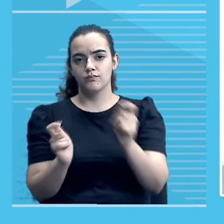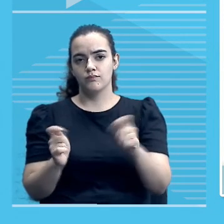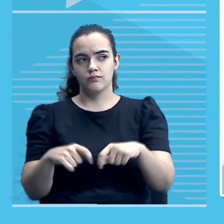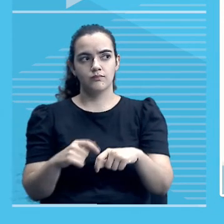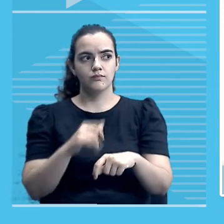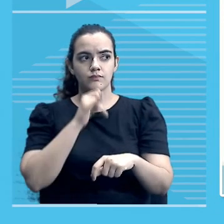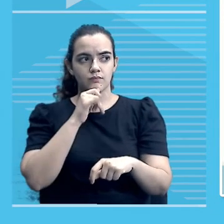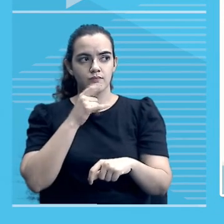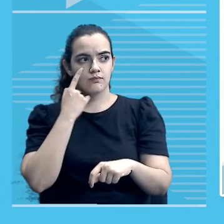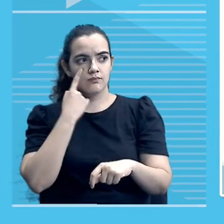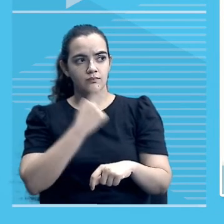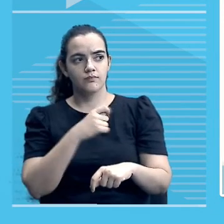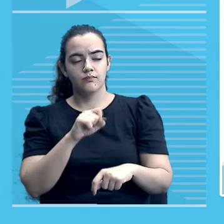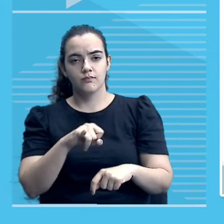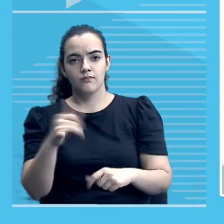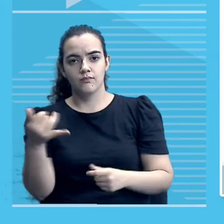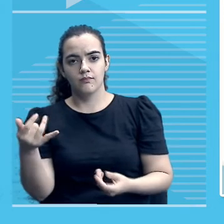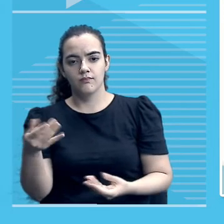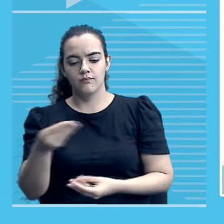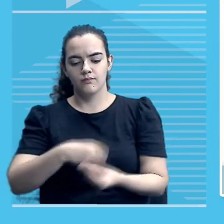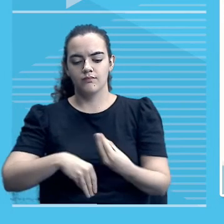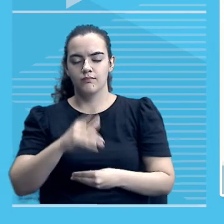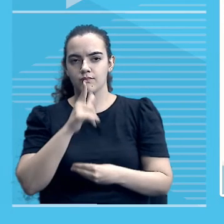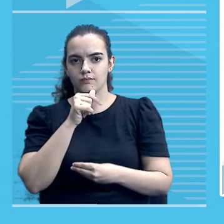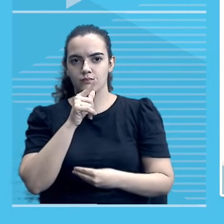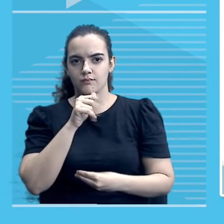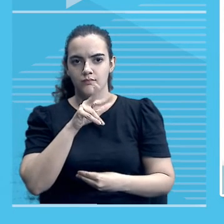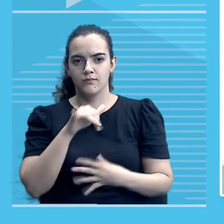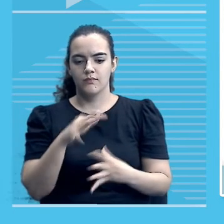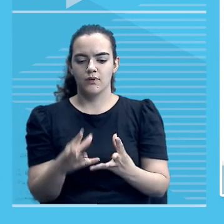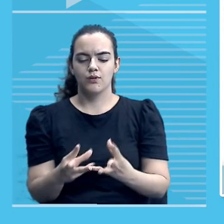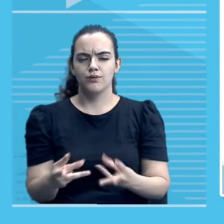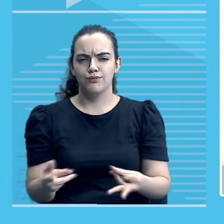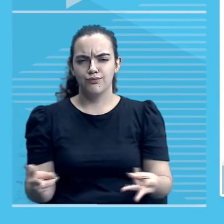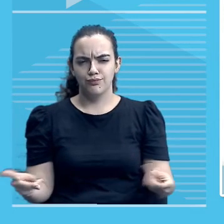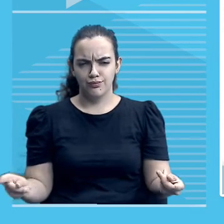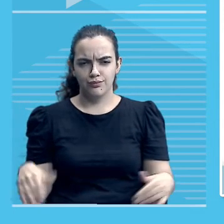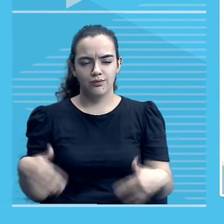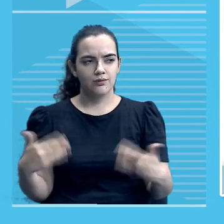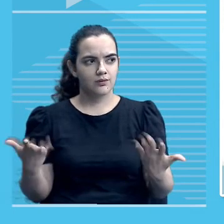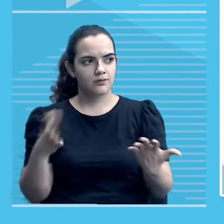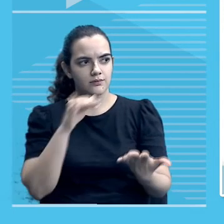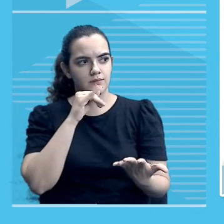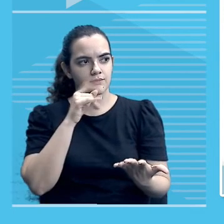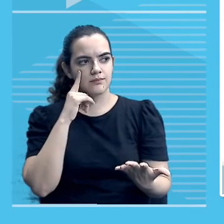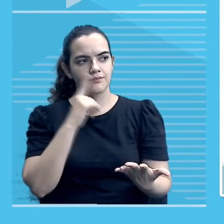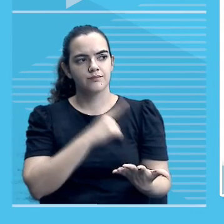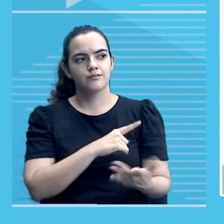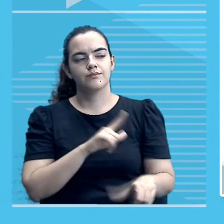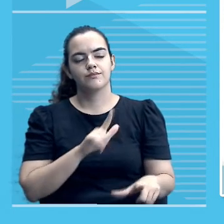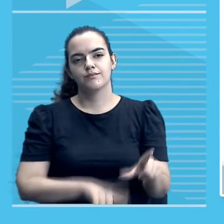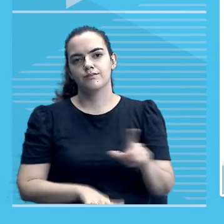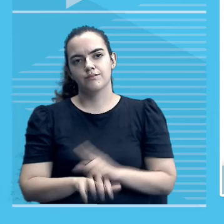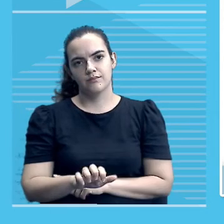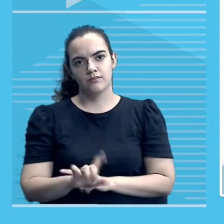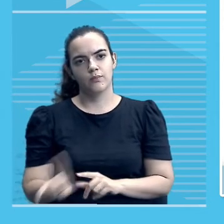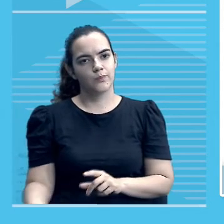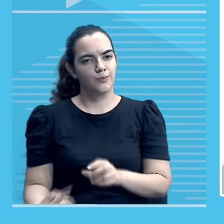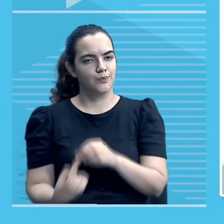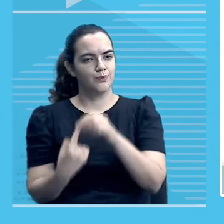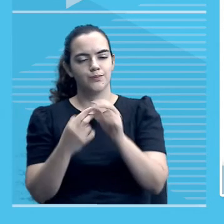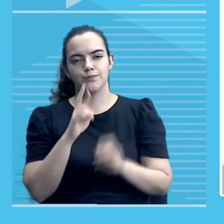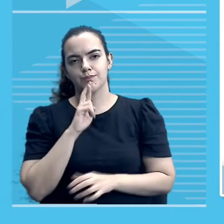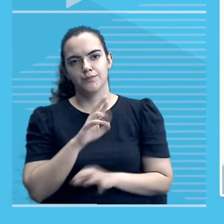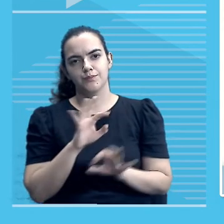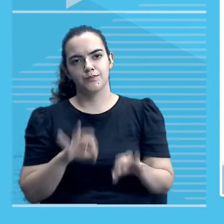temos aqui vai ser justamente a letra E, tá? O brometo de ferro 3. Porque todos os outros,